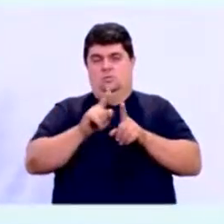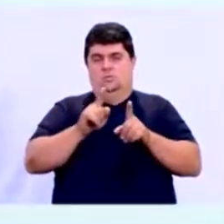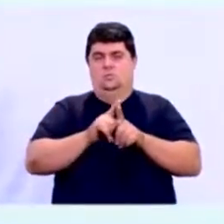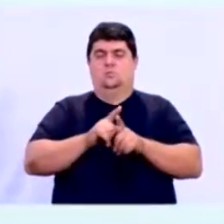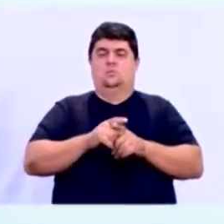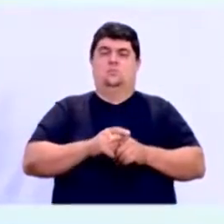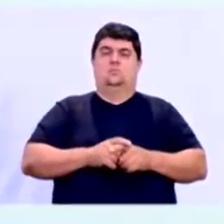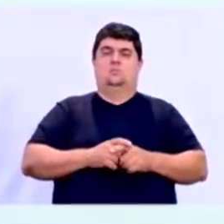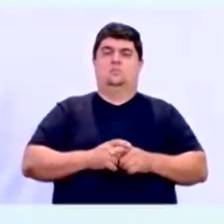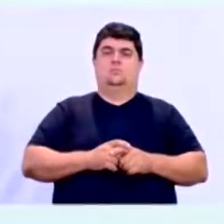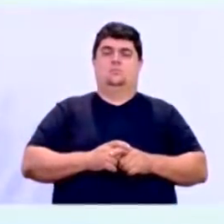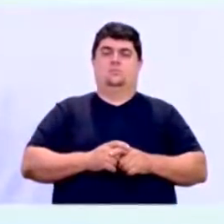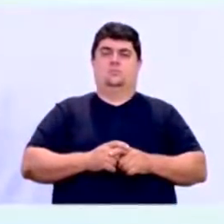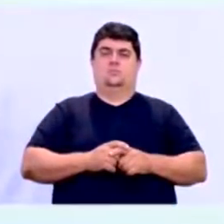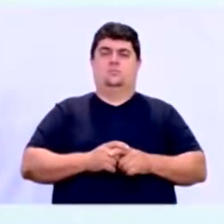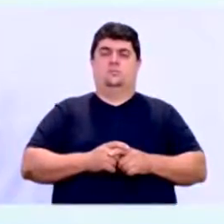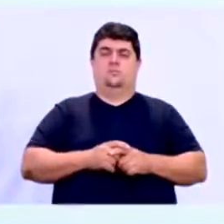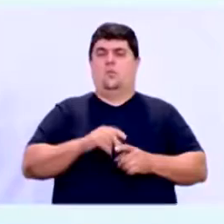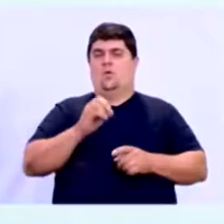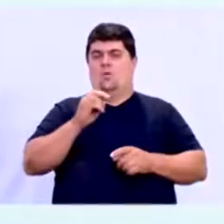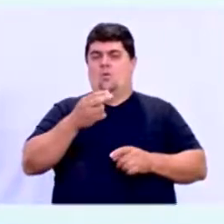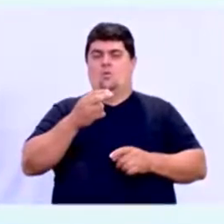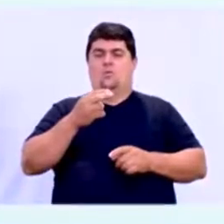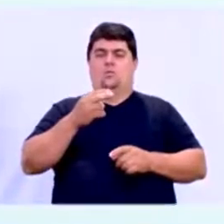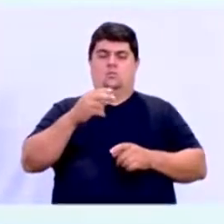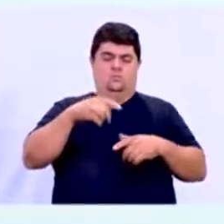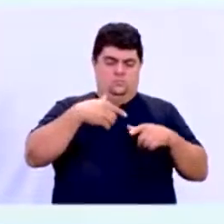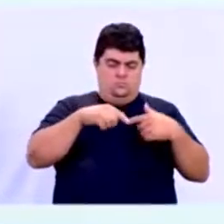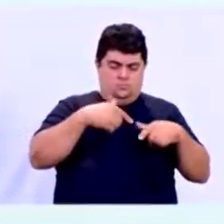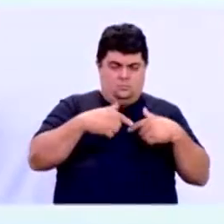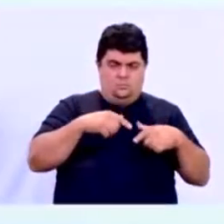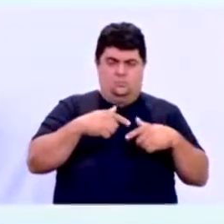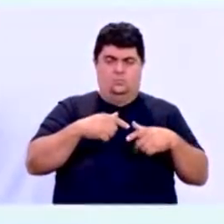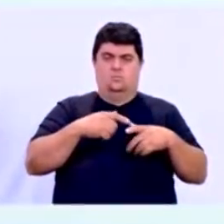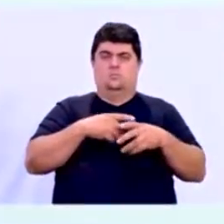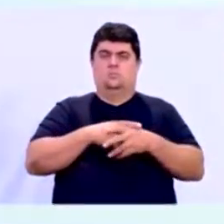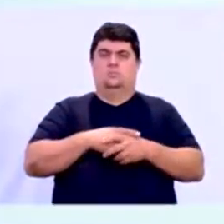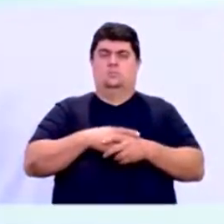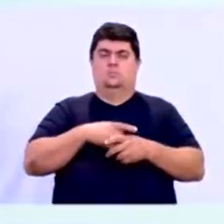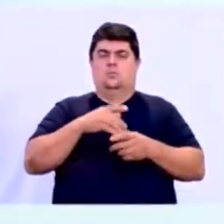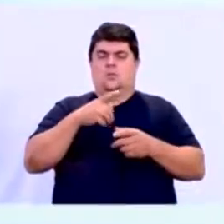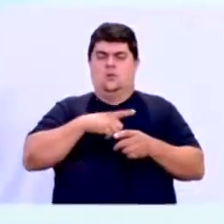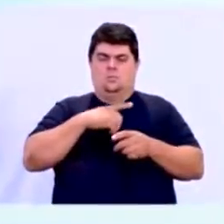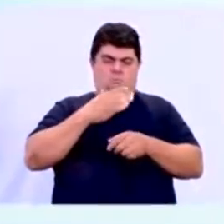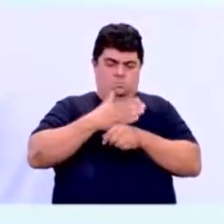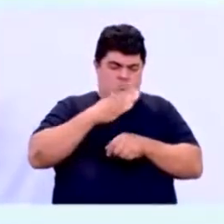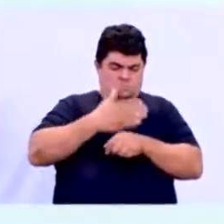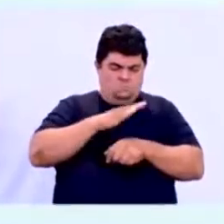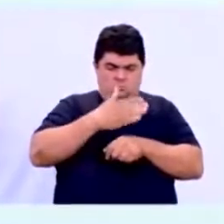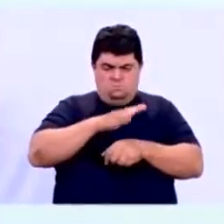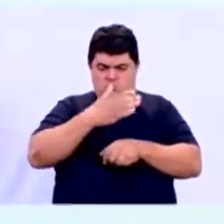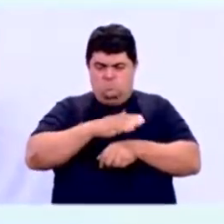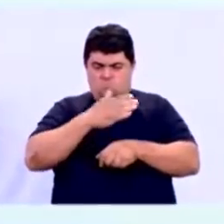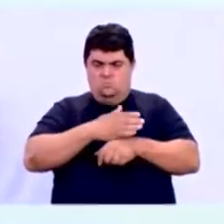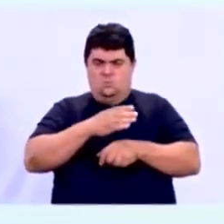da embalagem ou do serviço, como o treinamento, às vezes a gente relaciona aqui com gestão de pessoas, né?